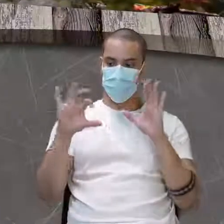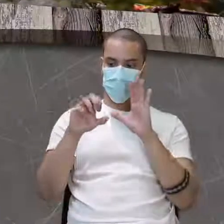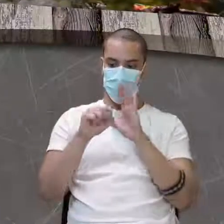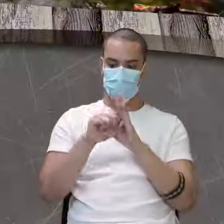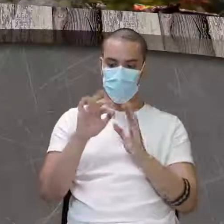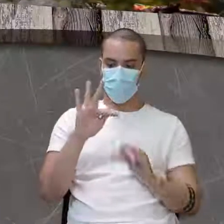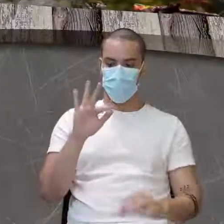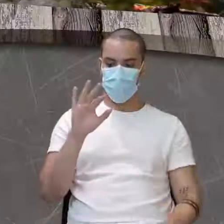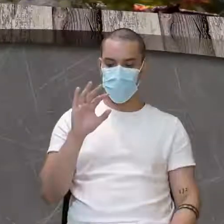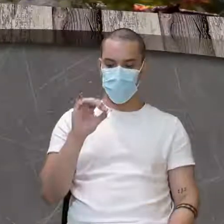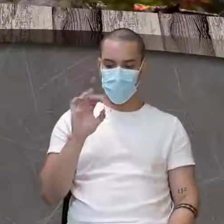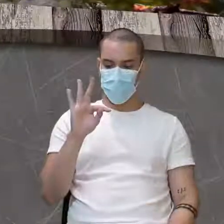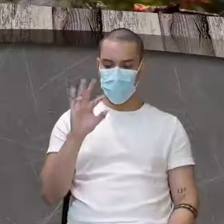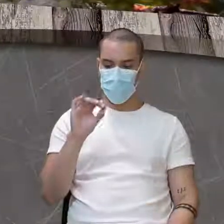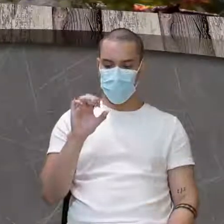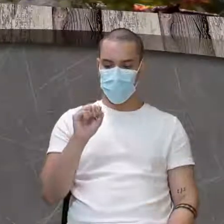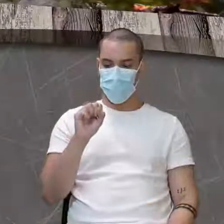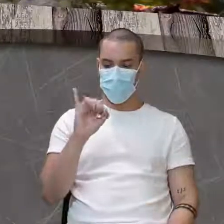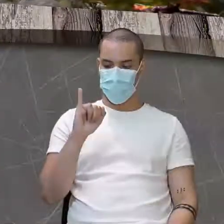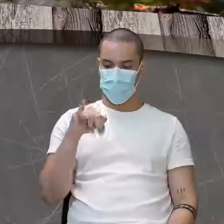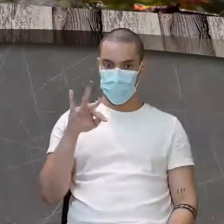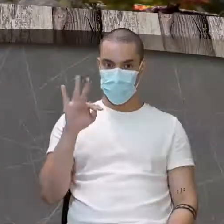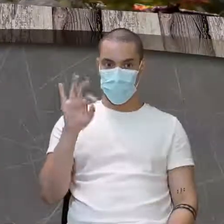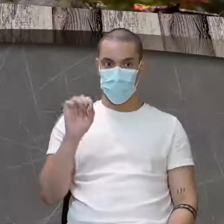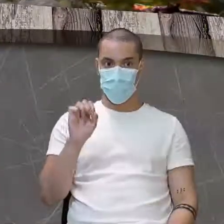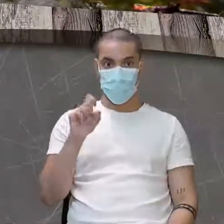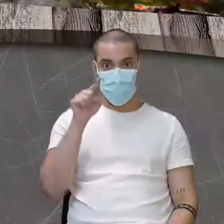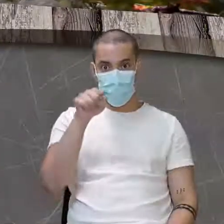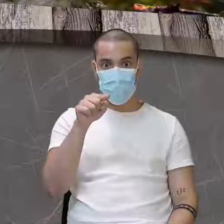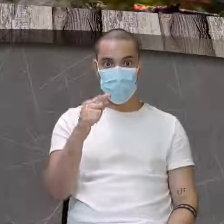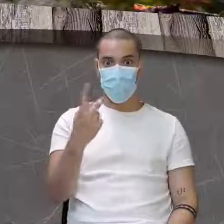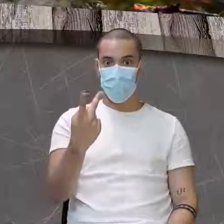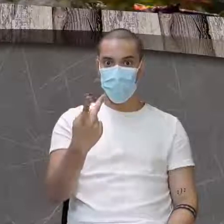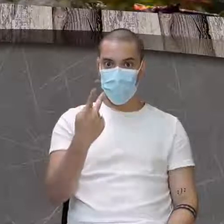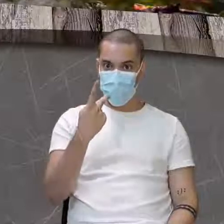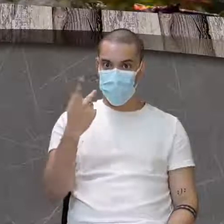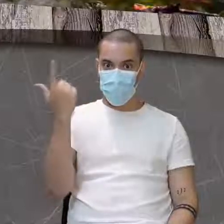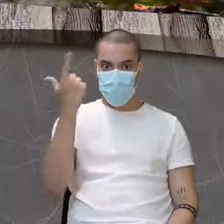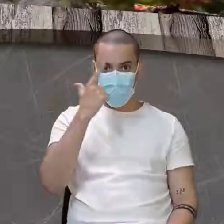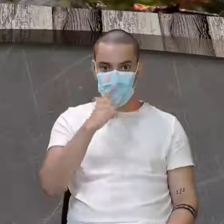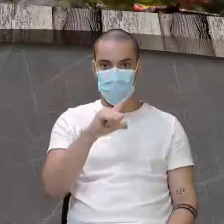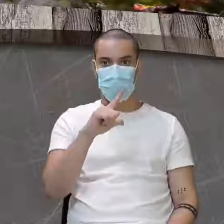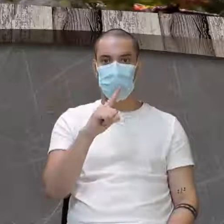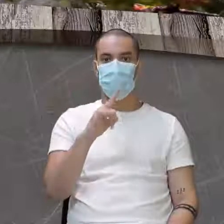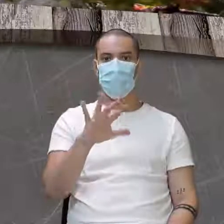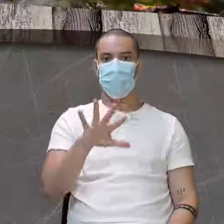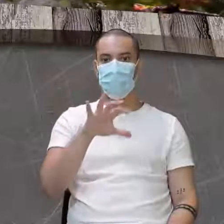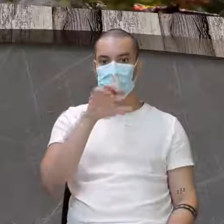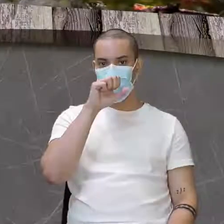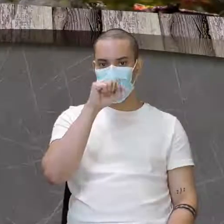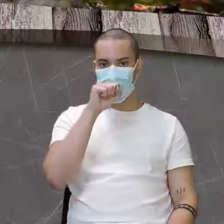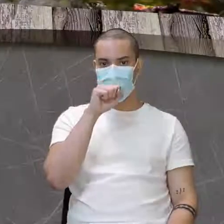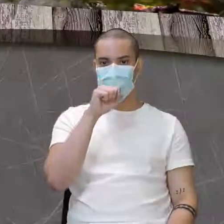fotossíntese. Na respiração, para que você e eu produzimos,